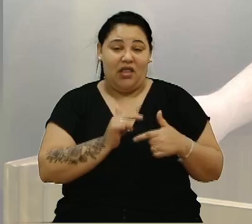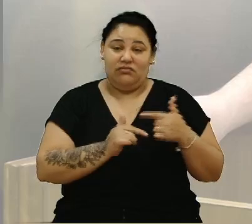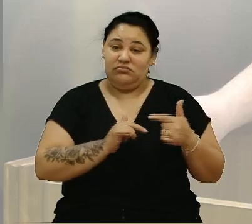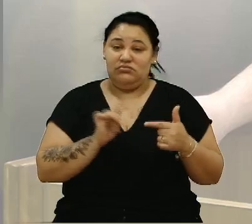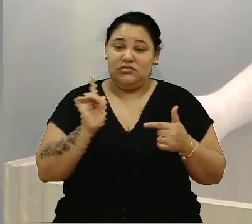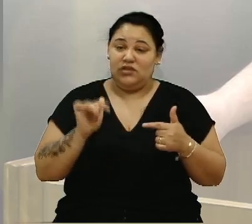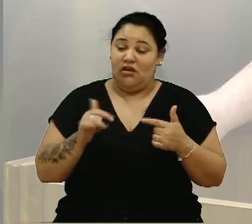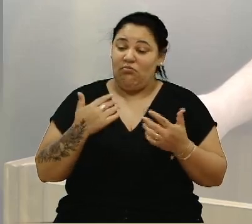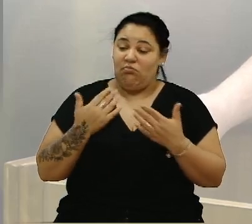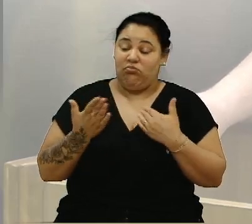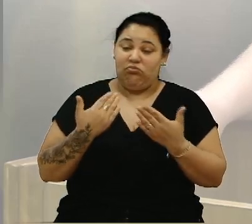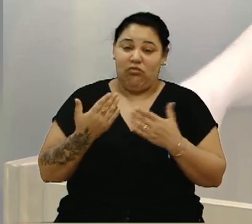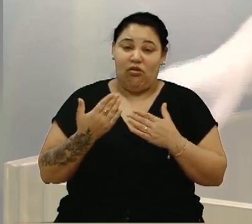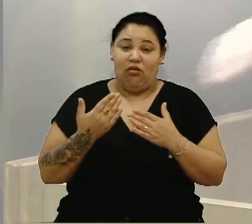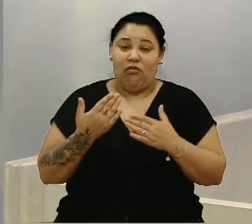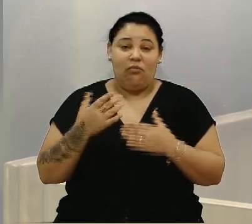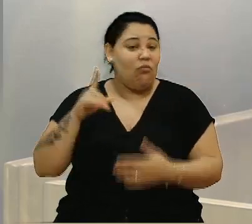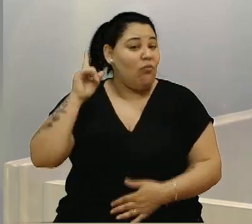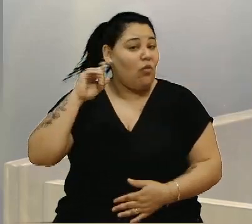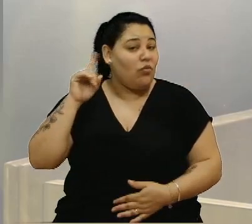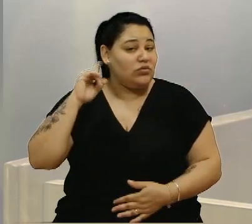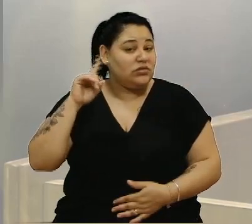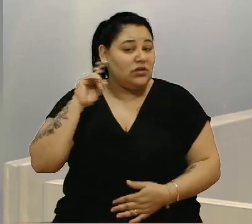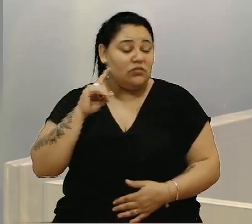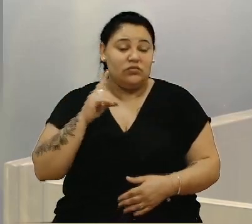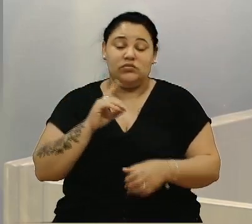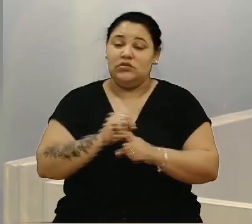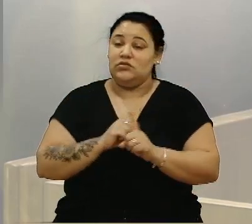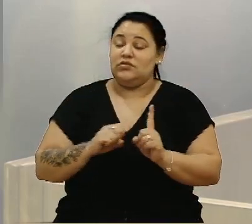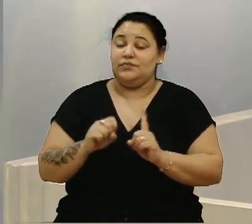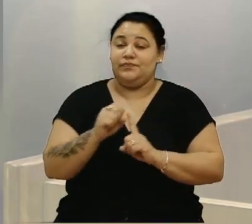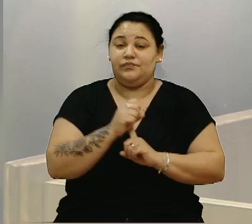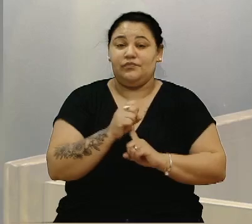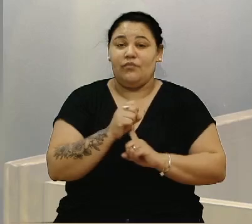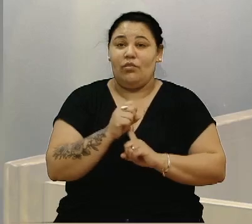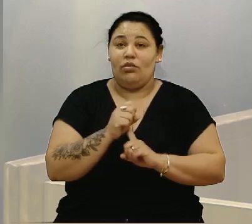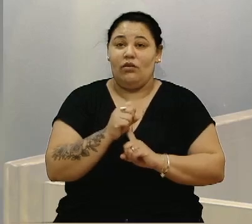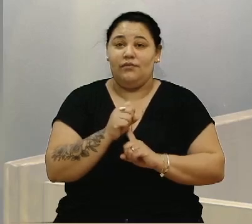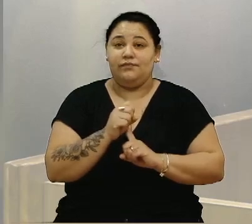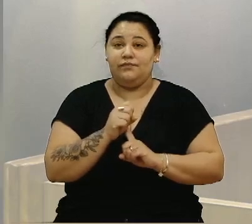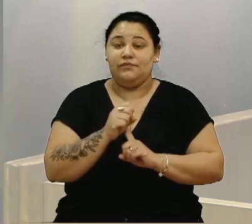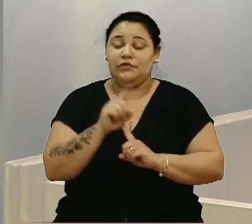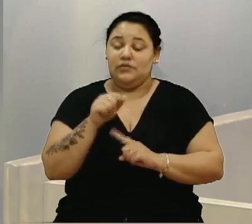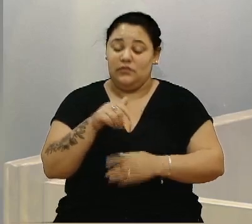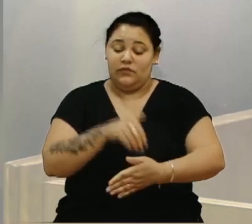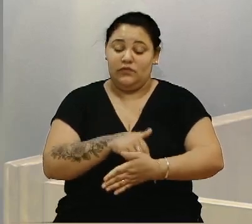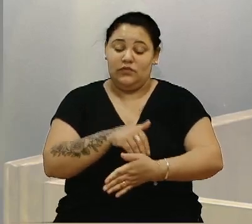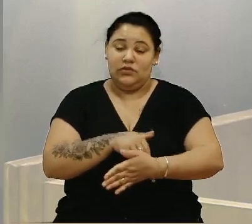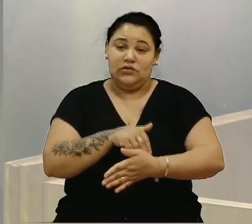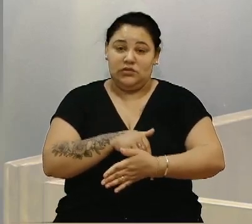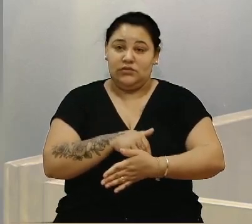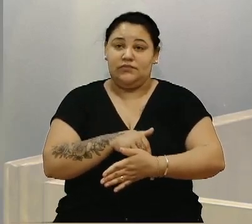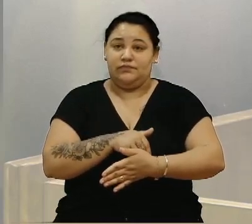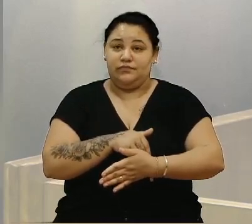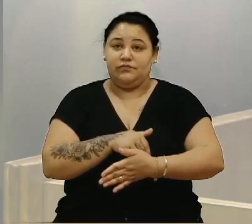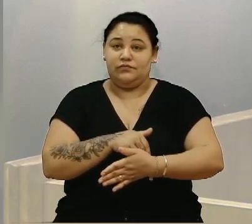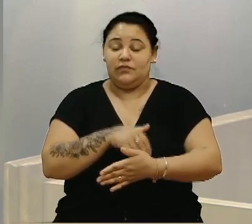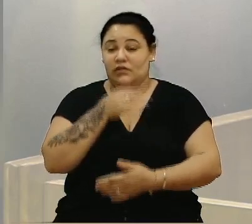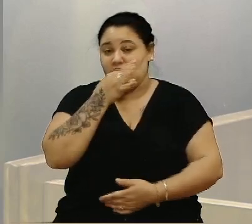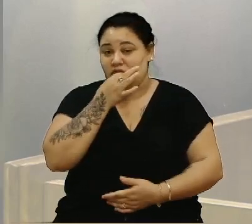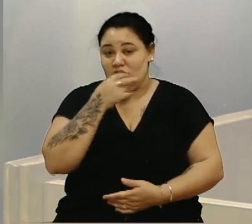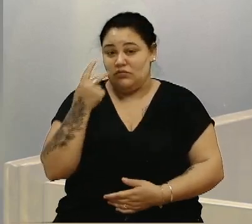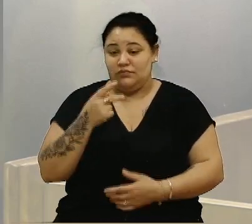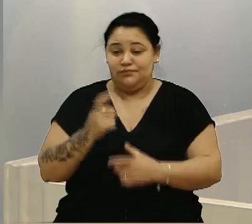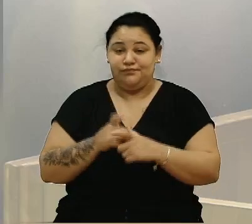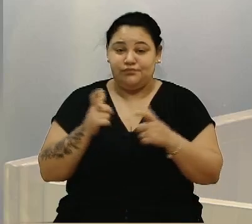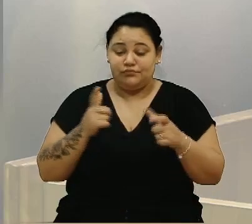debate propositivo para a sociedade. Então, uma eleição nesse patamar, como é Caxias do Sul, segunda maior cidade do estado,